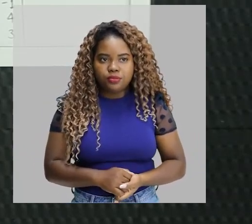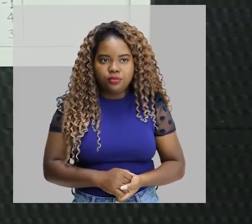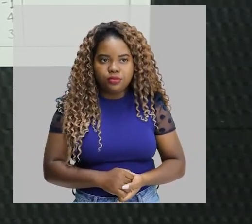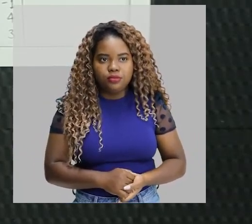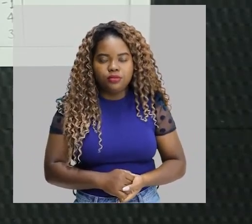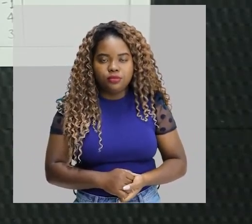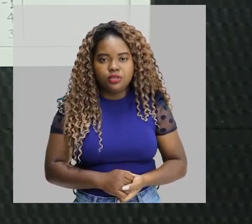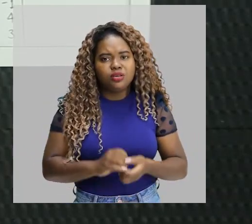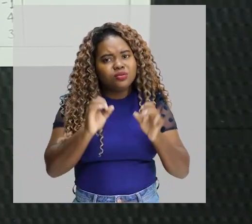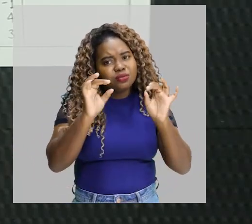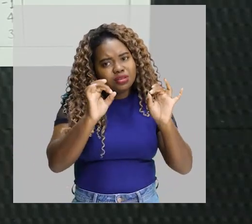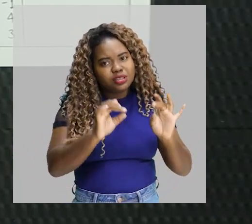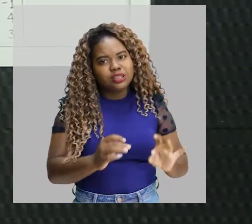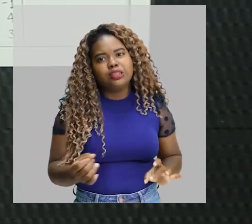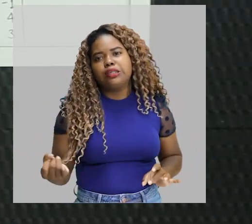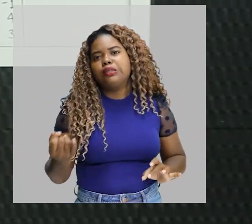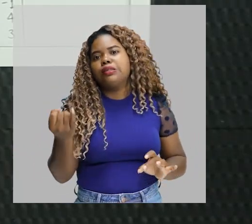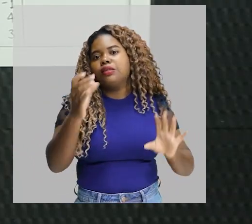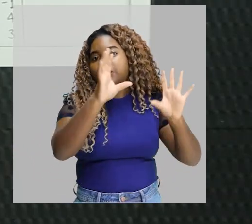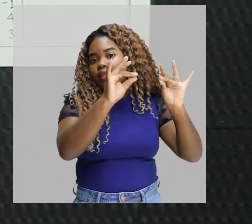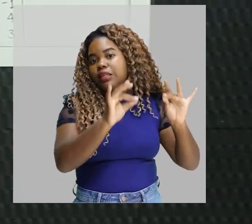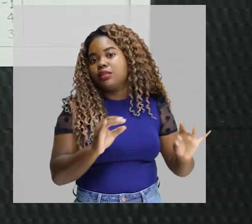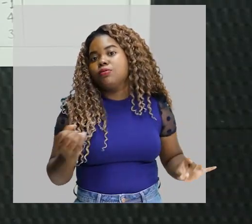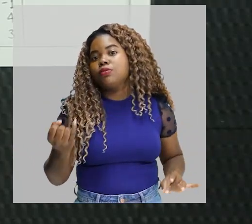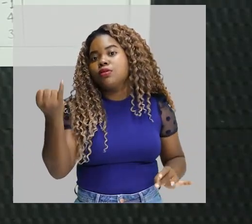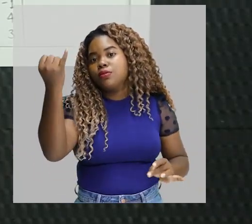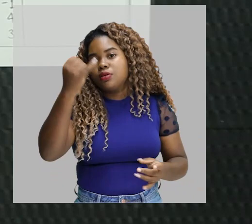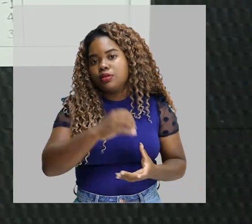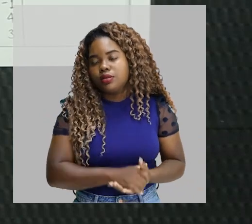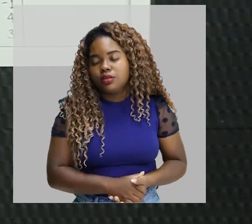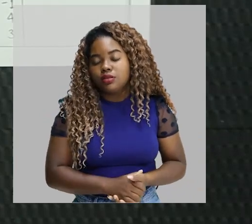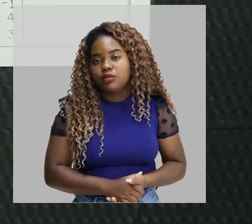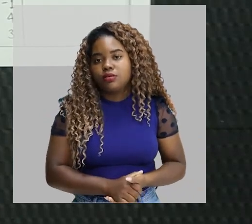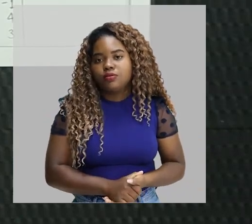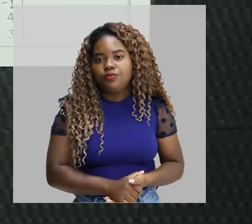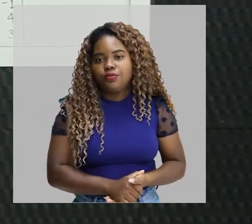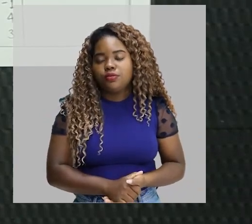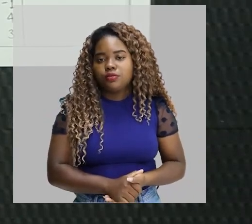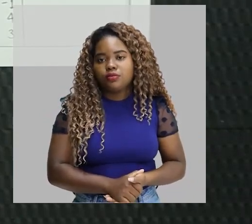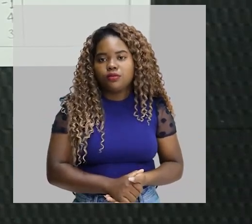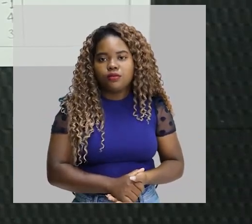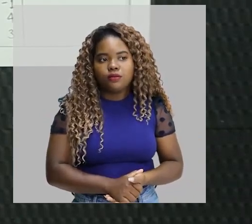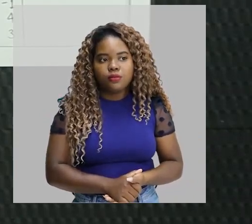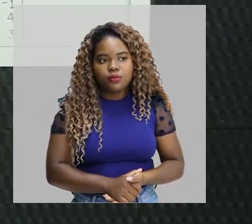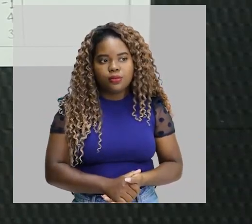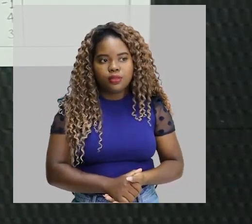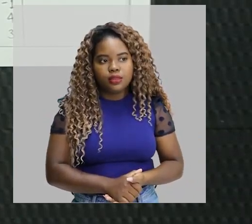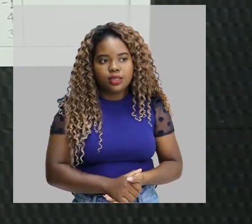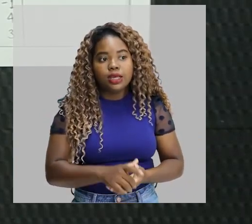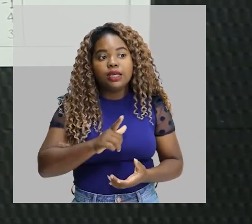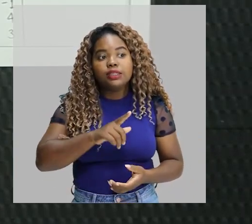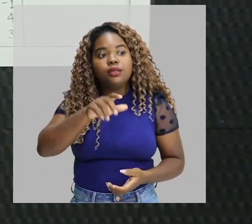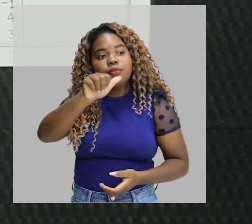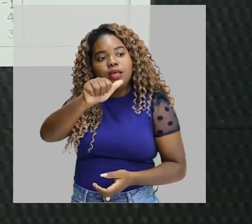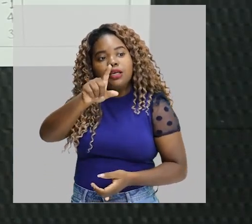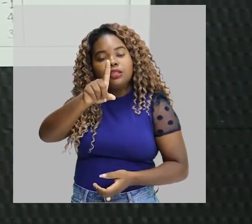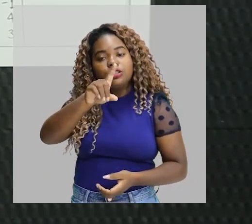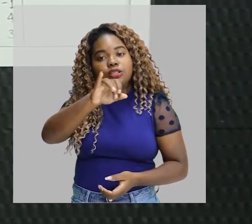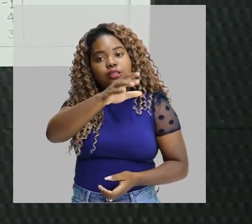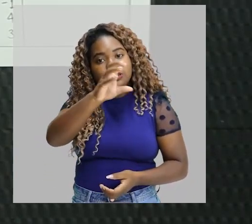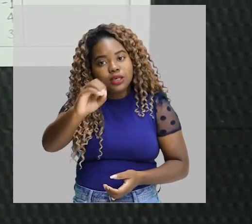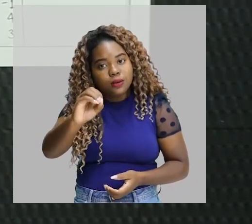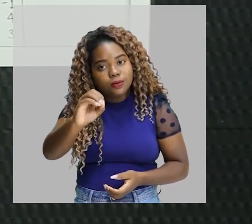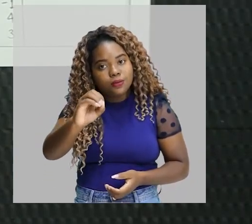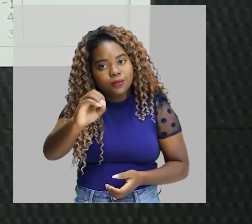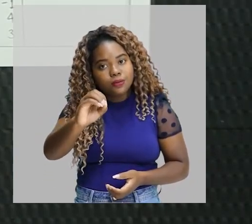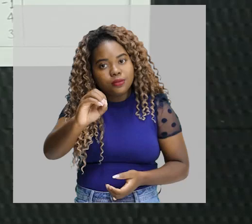um detalhe muito mais muito importante nós vamos fazer Hades a adição algébrica dos